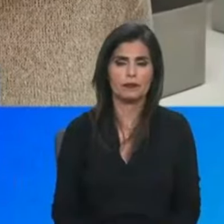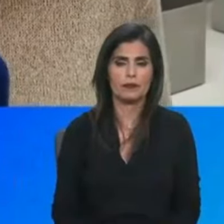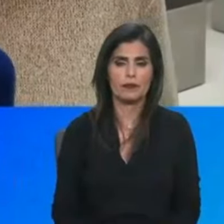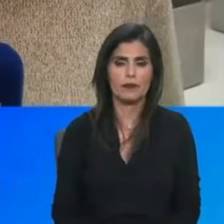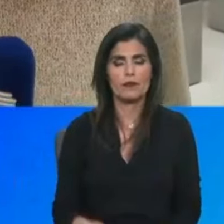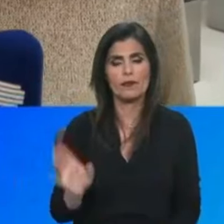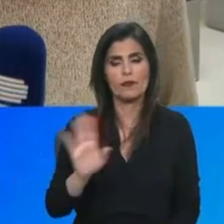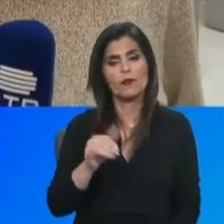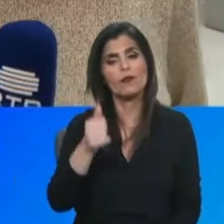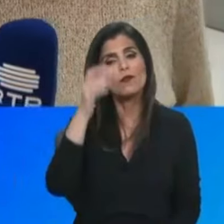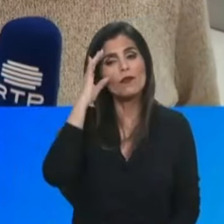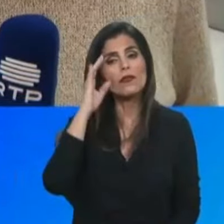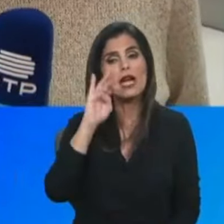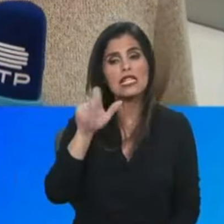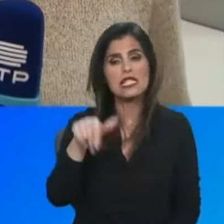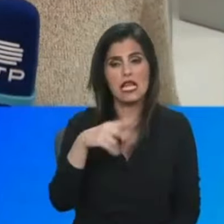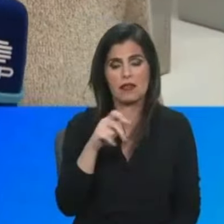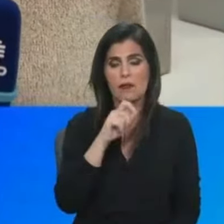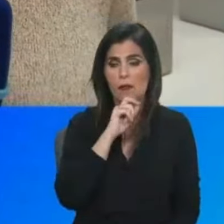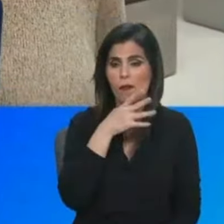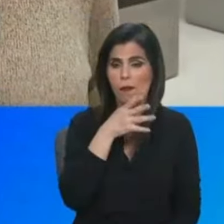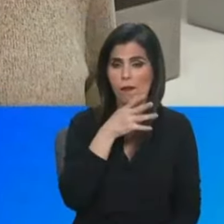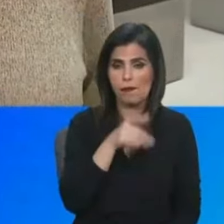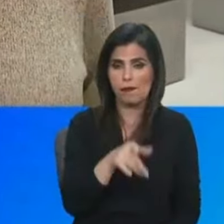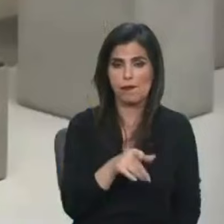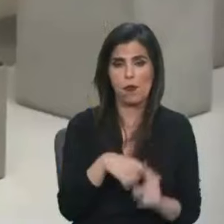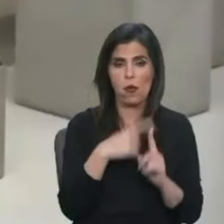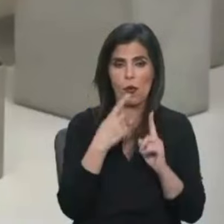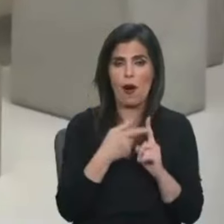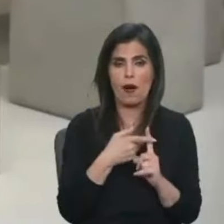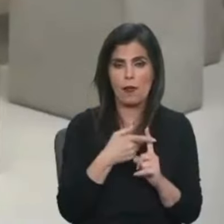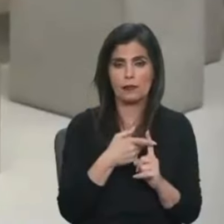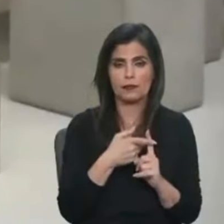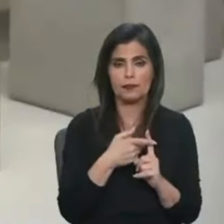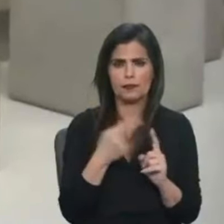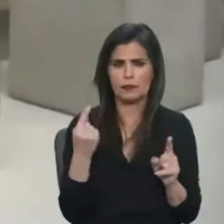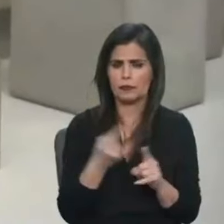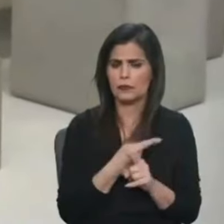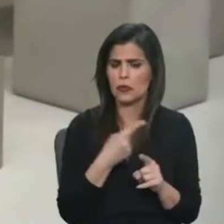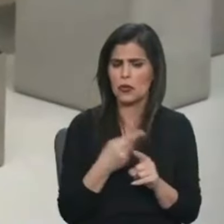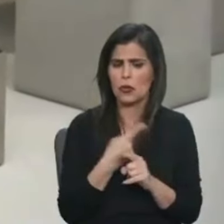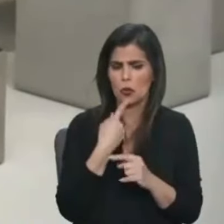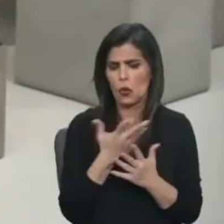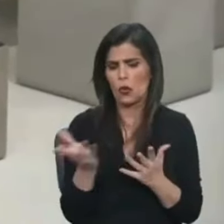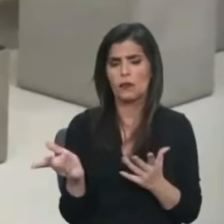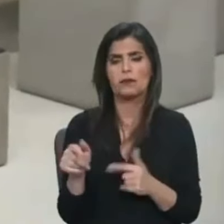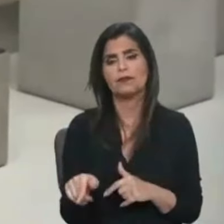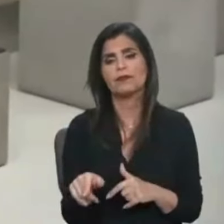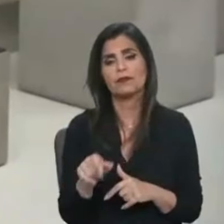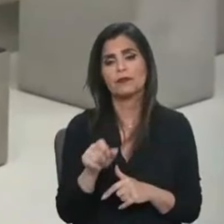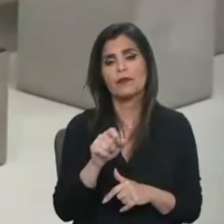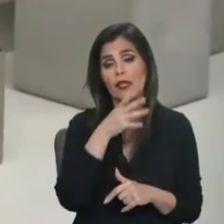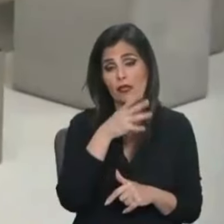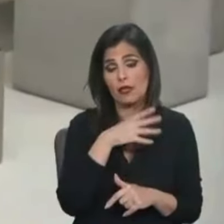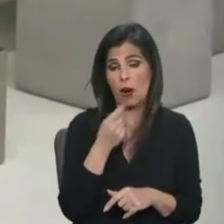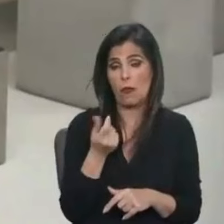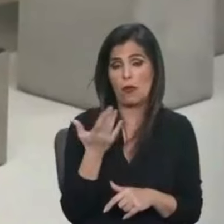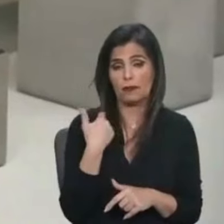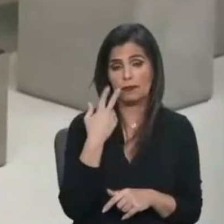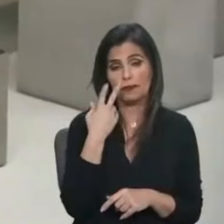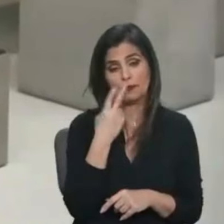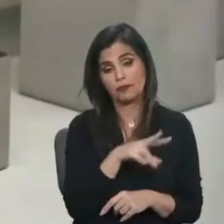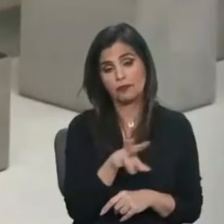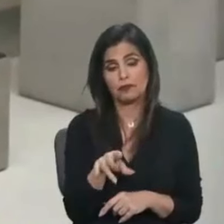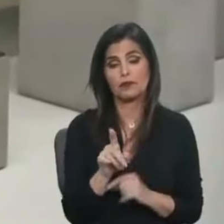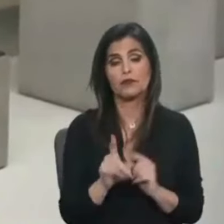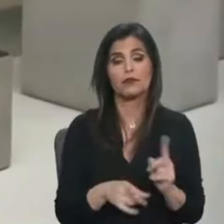Olá, boa tarde, Sandra. Digo-te que tem sido um ano com muita atividade. De resto, diziam-me há pouco que, olhando